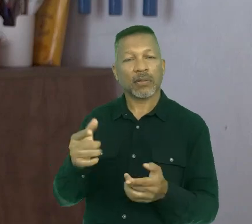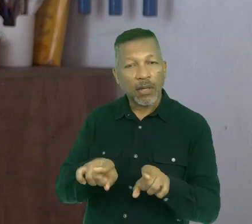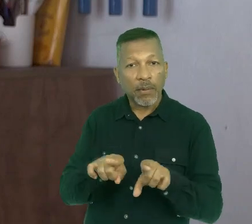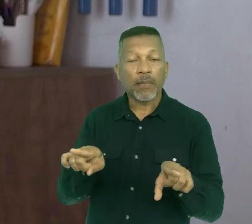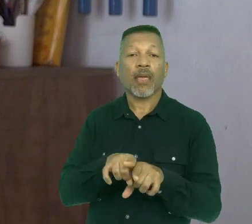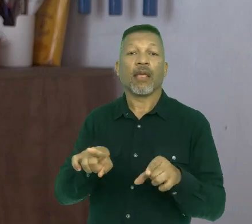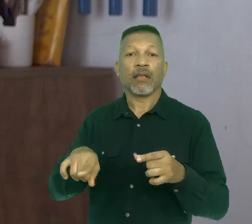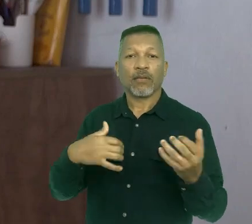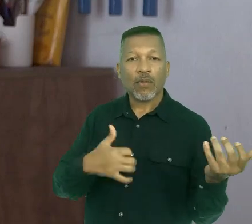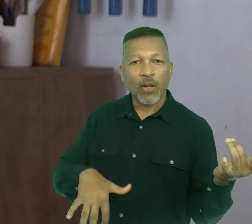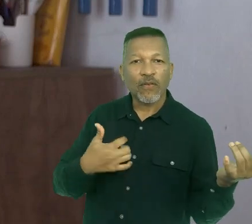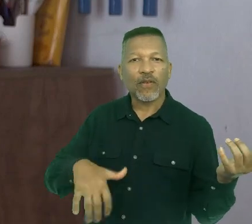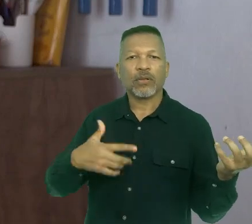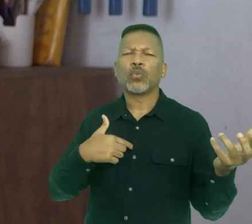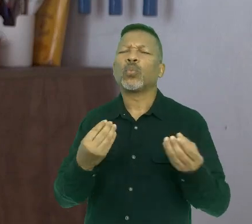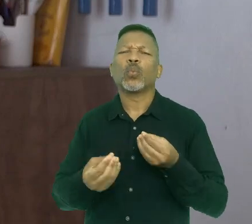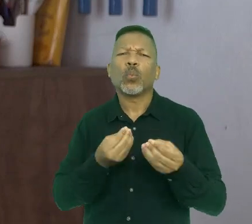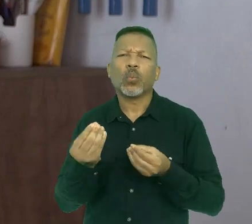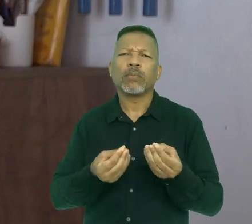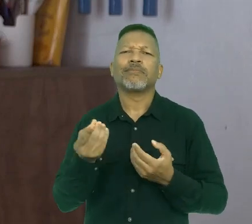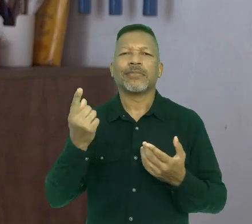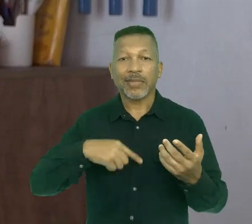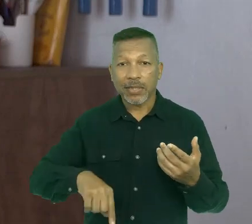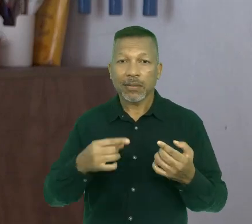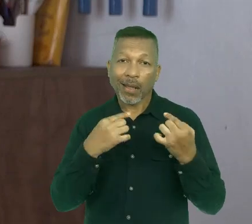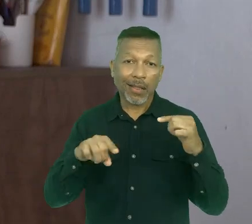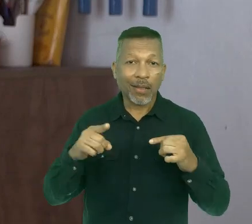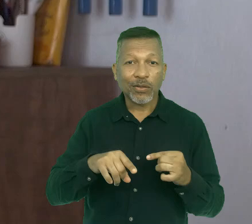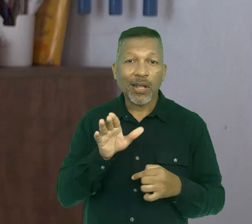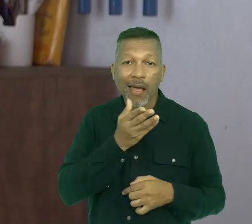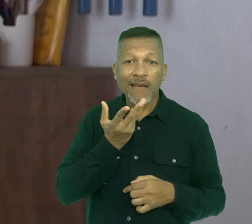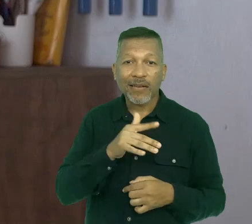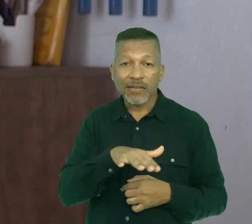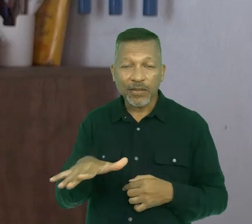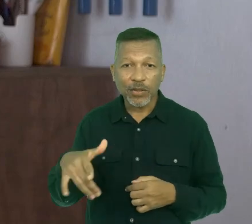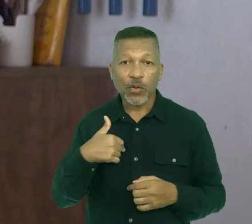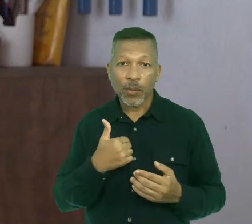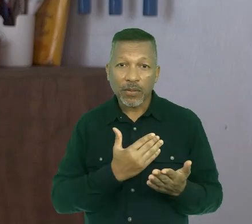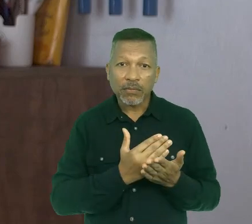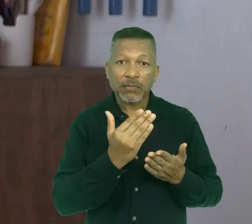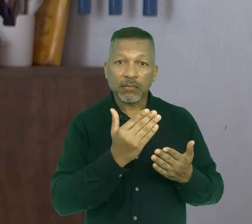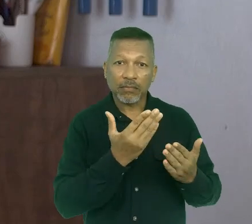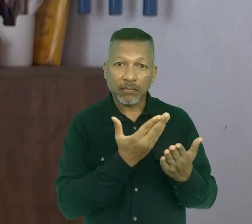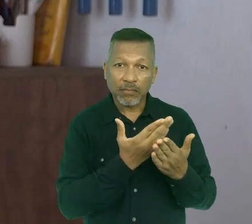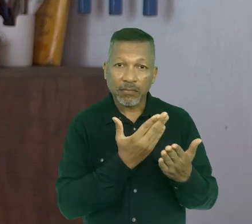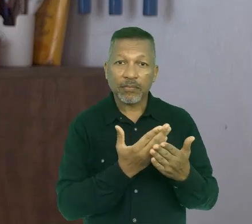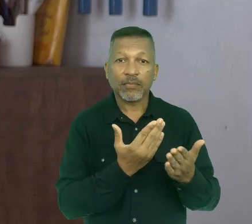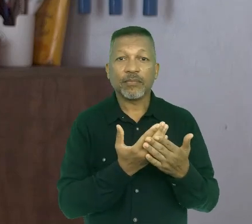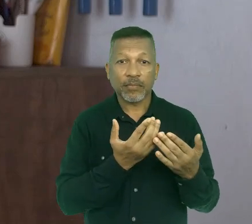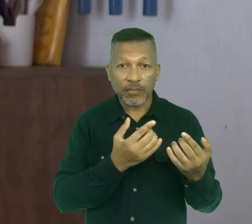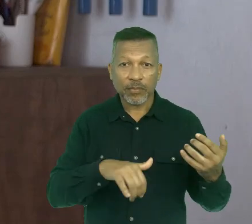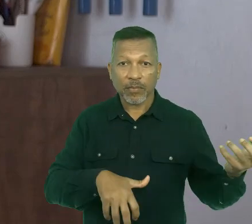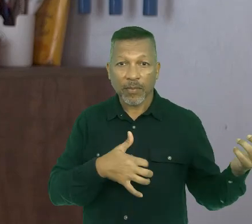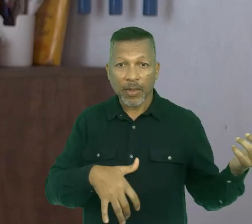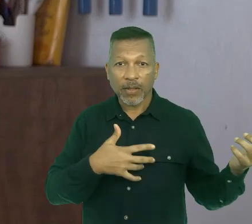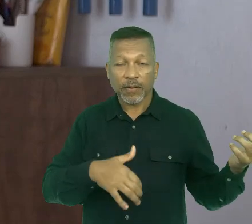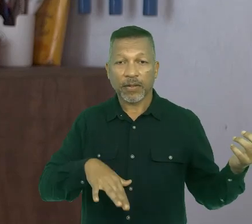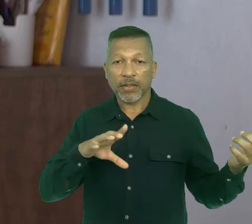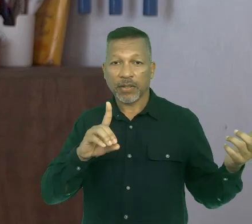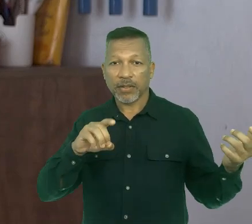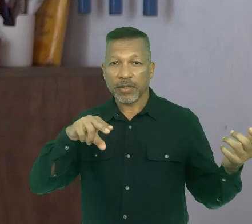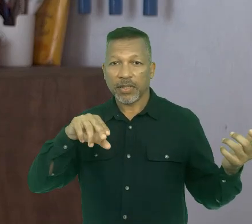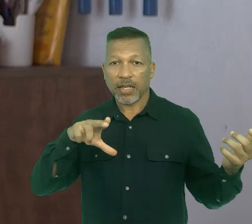tocar violão, de querer saber como isso funcionava, de cantar quando era pequeno. Então, quando eu comecei a fazer aula de violão, com a